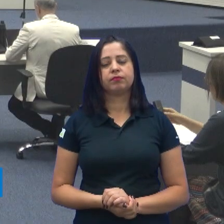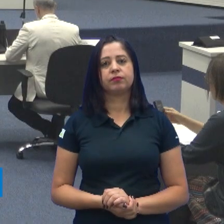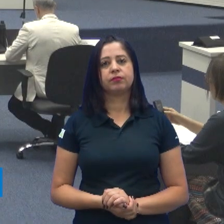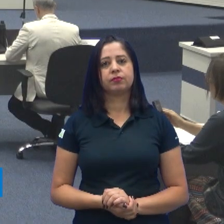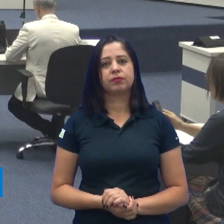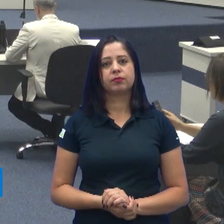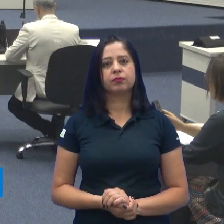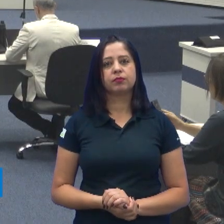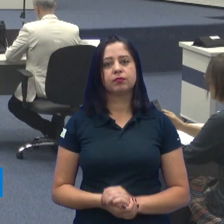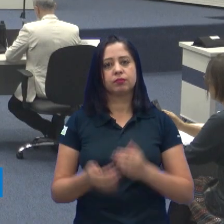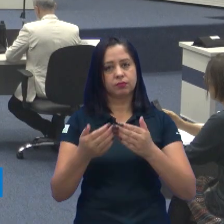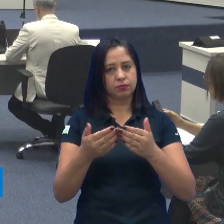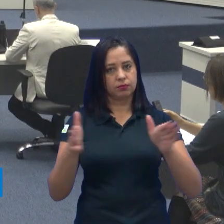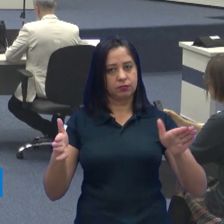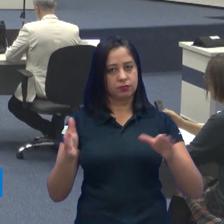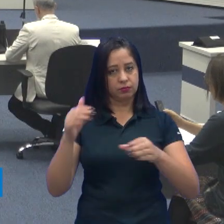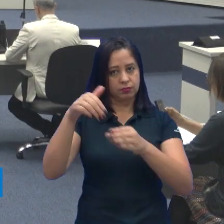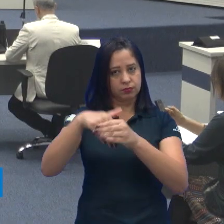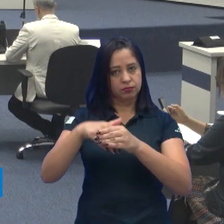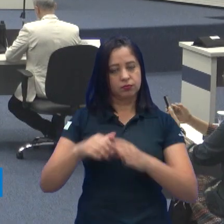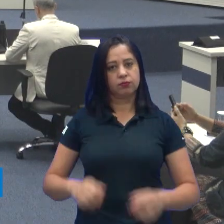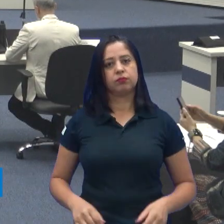Aberta a votação.